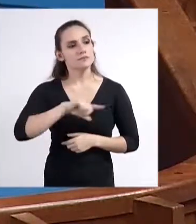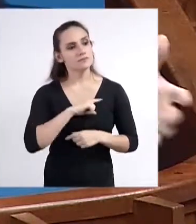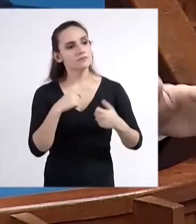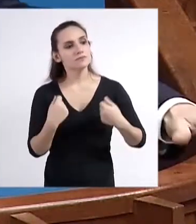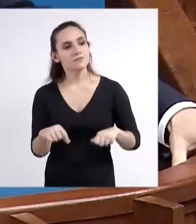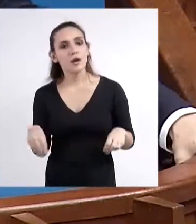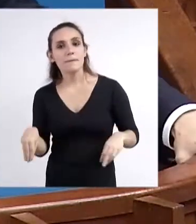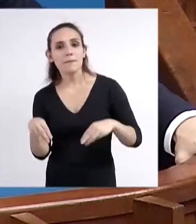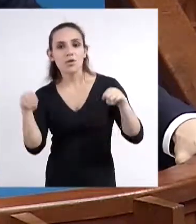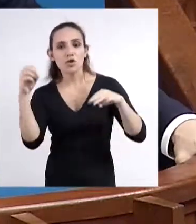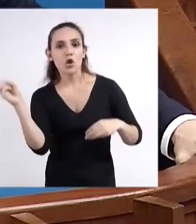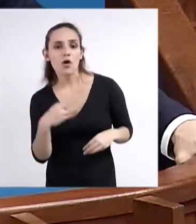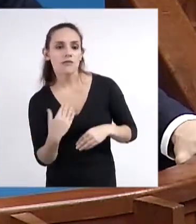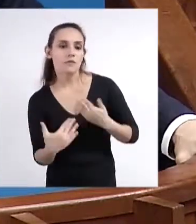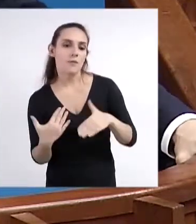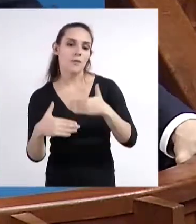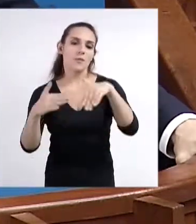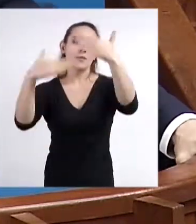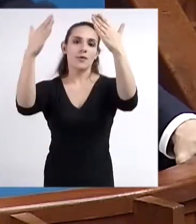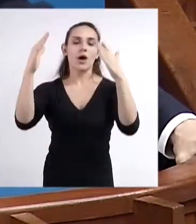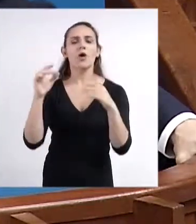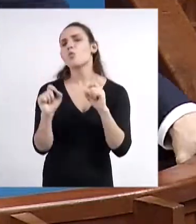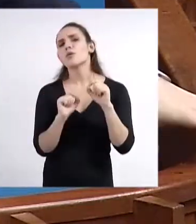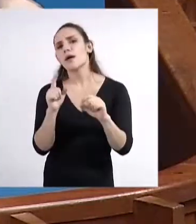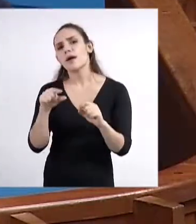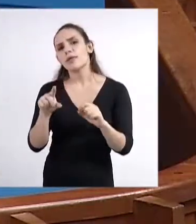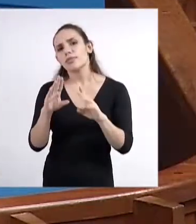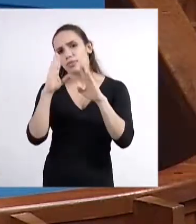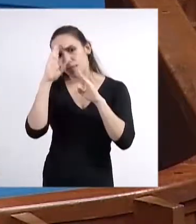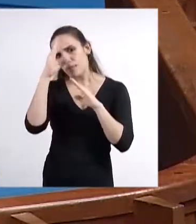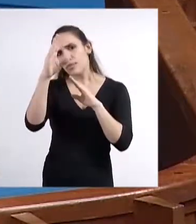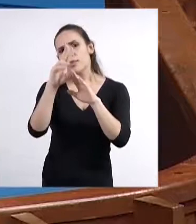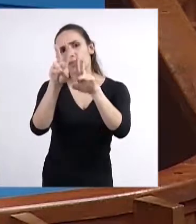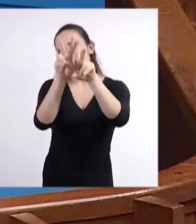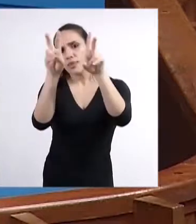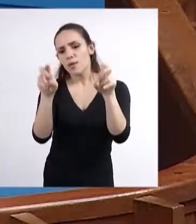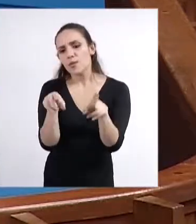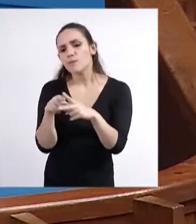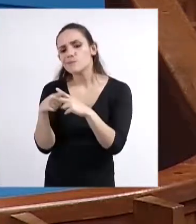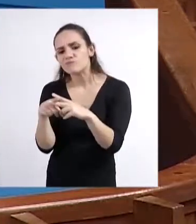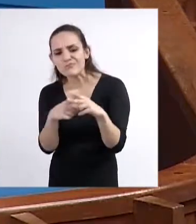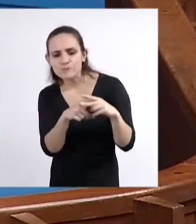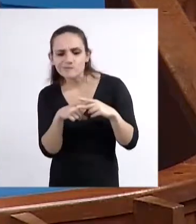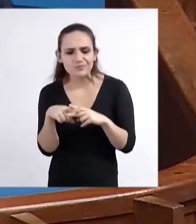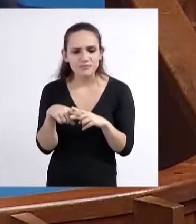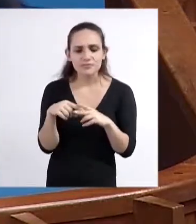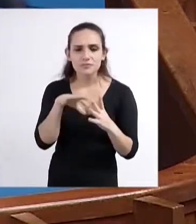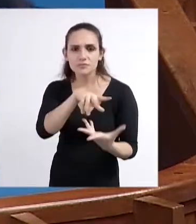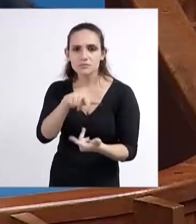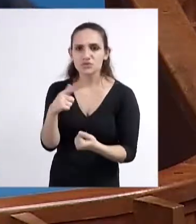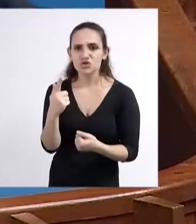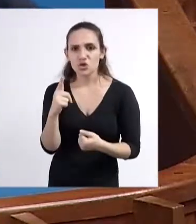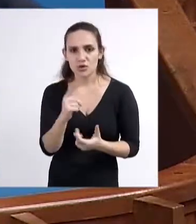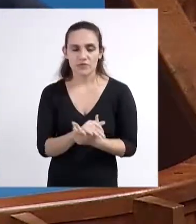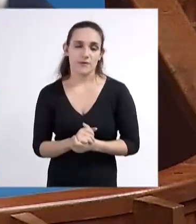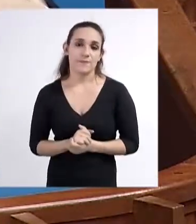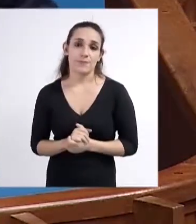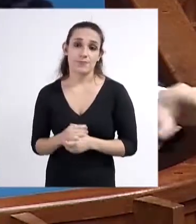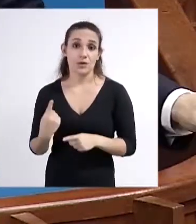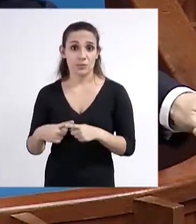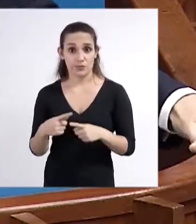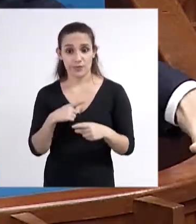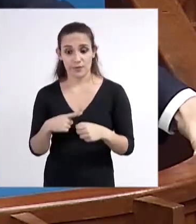nos modernizar e avançar, principalmente no georreferenciamento. Os nossos